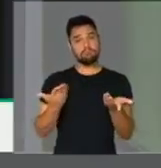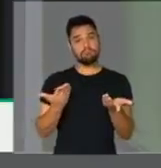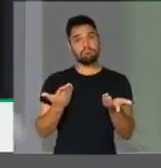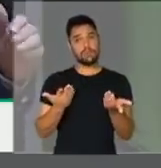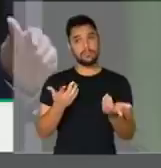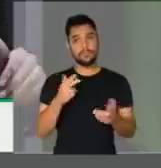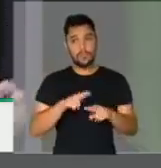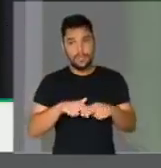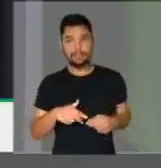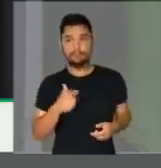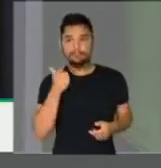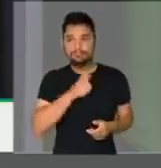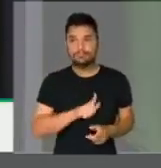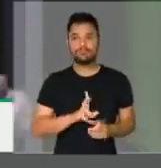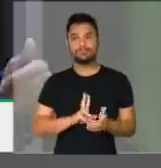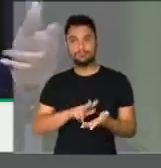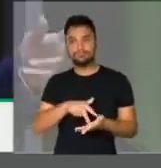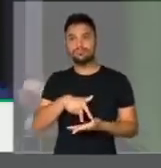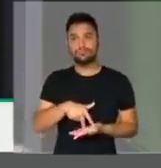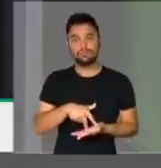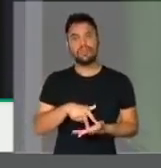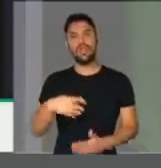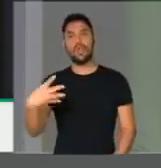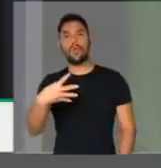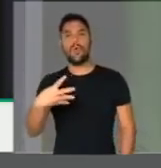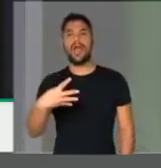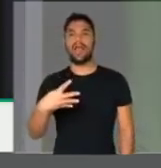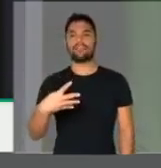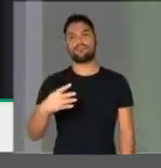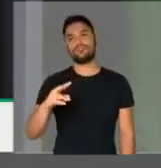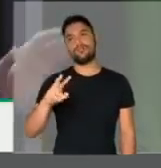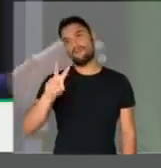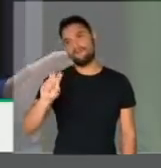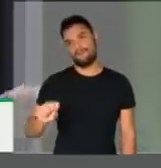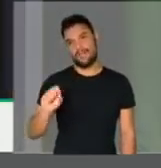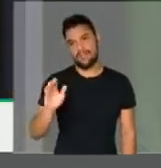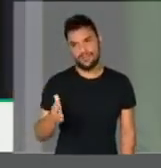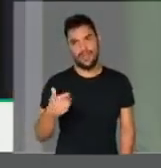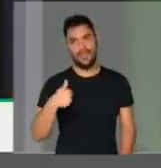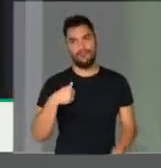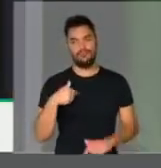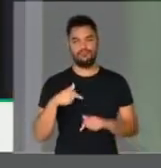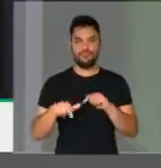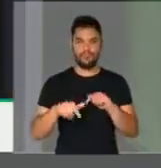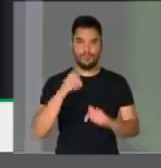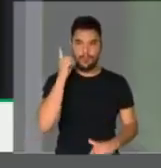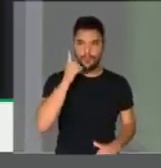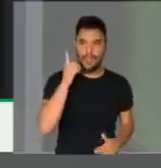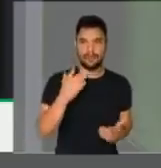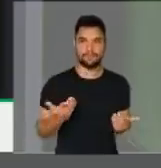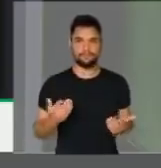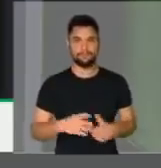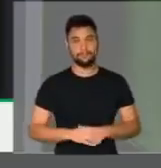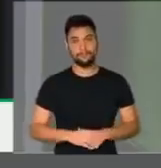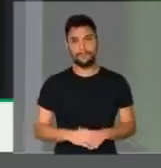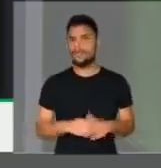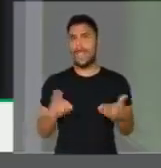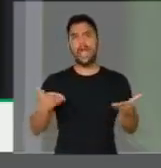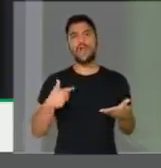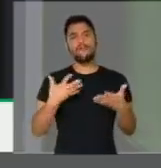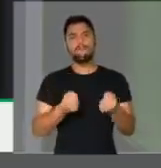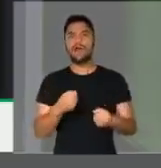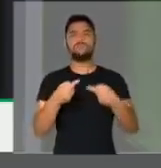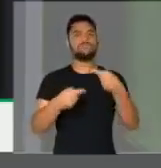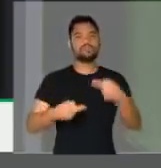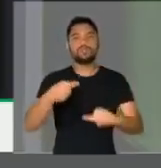então, exercendo o 4º mandato como deputado federal. E vamos aos temas.